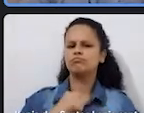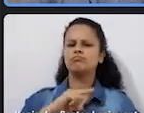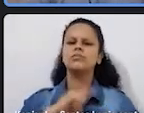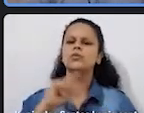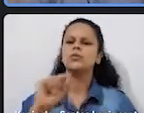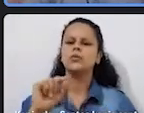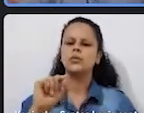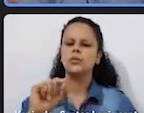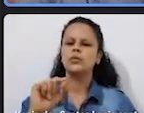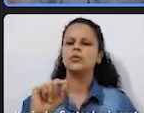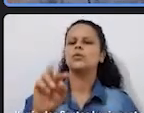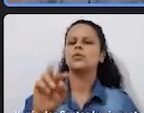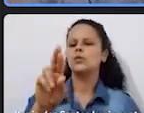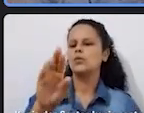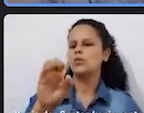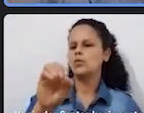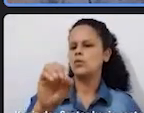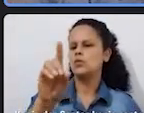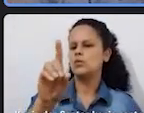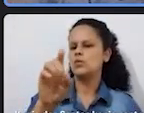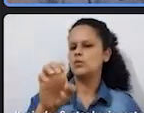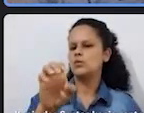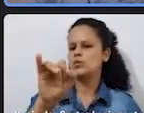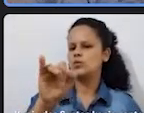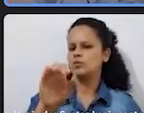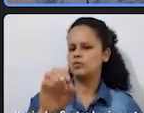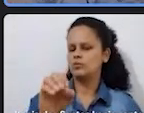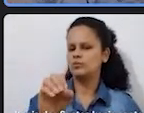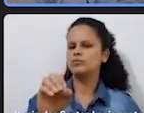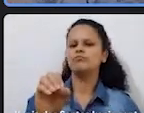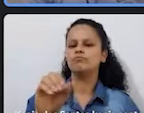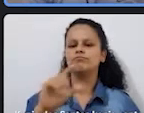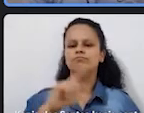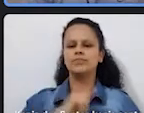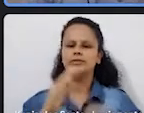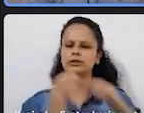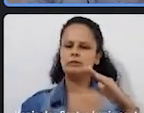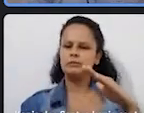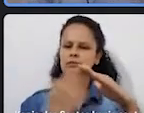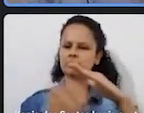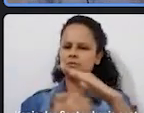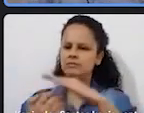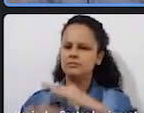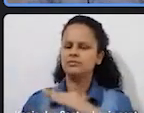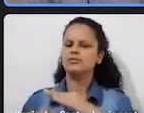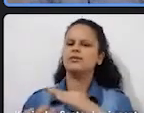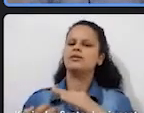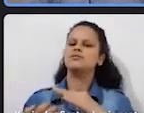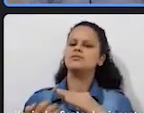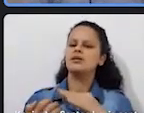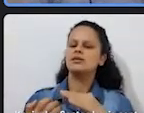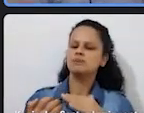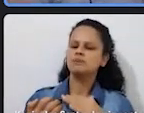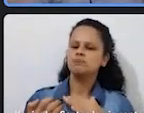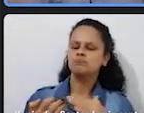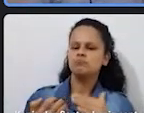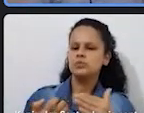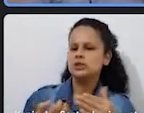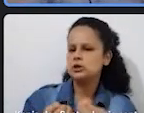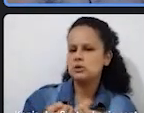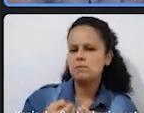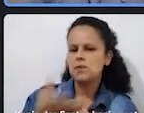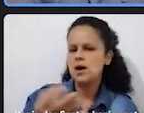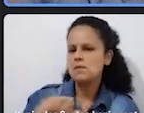um rodeio entre as empresas distribuidoras, entre as linhas